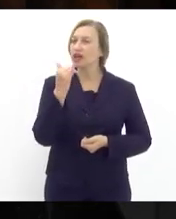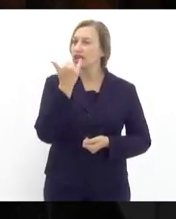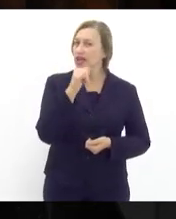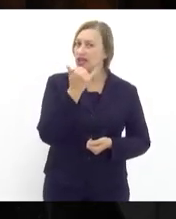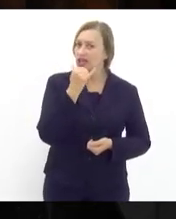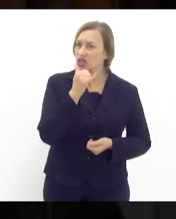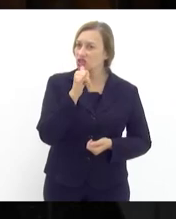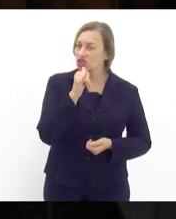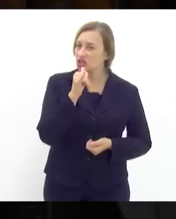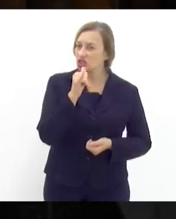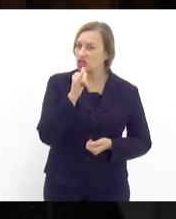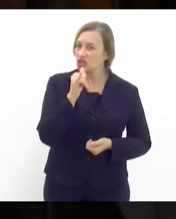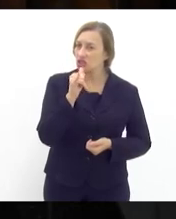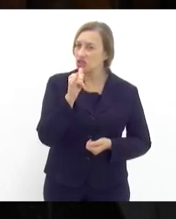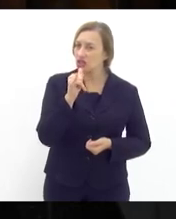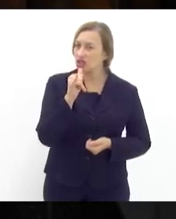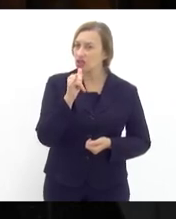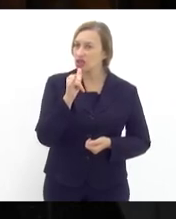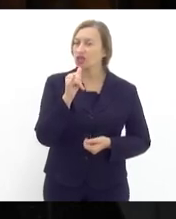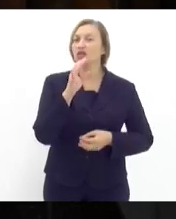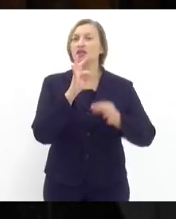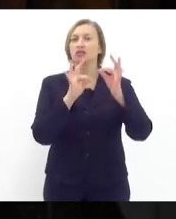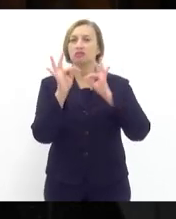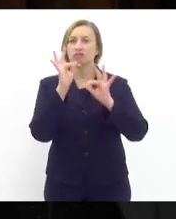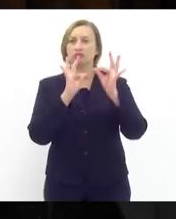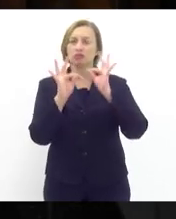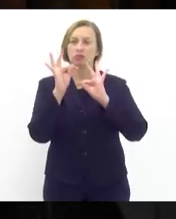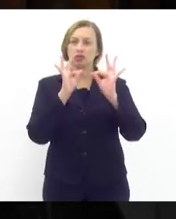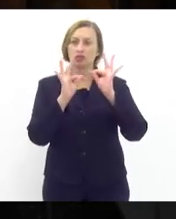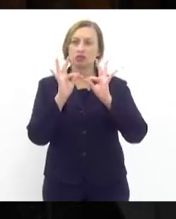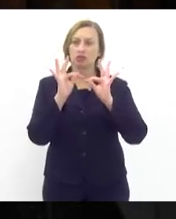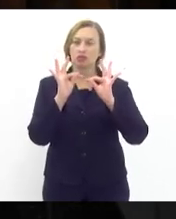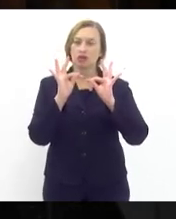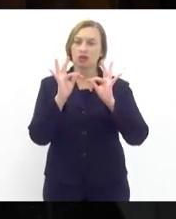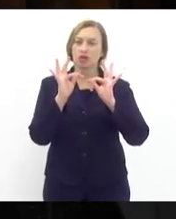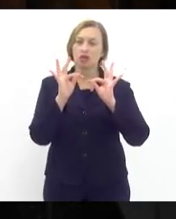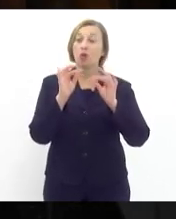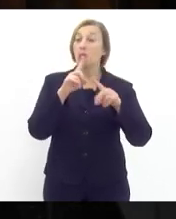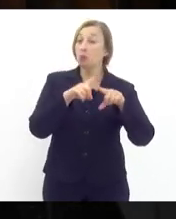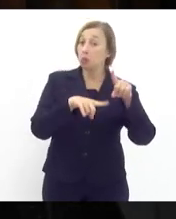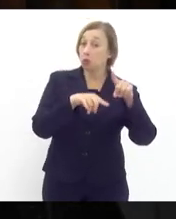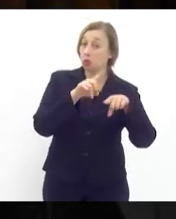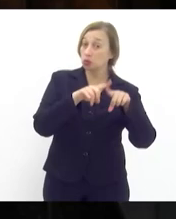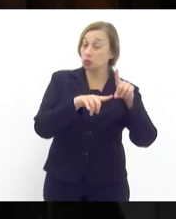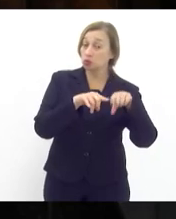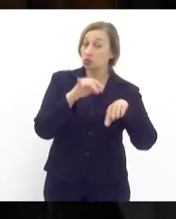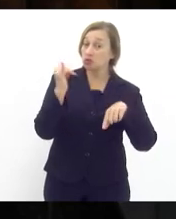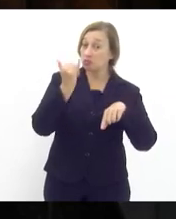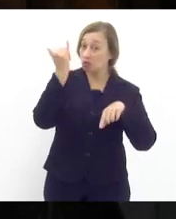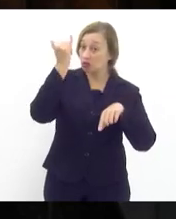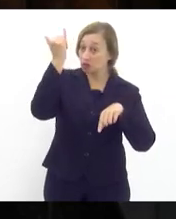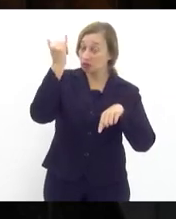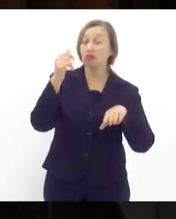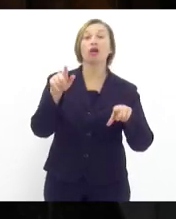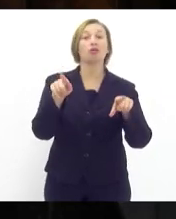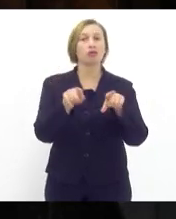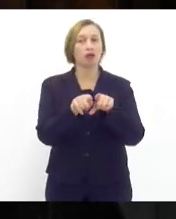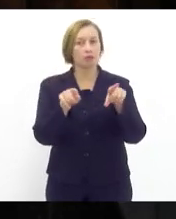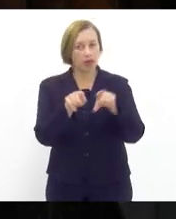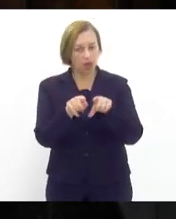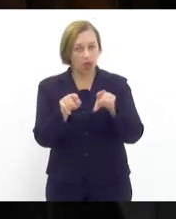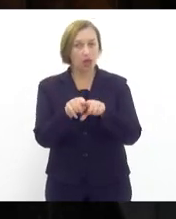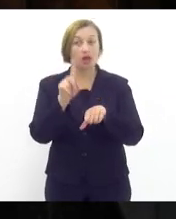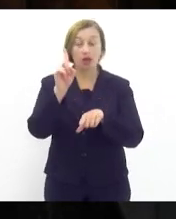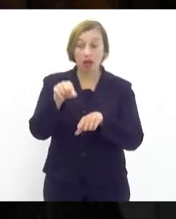energia e telecomunicações são produtos essenciais como também o é